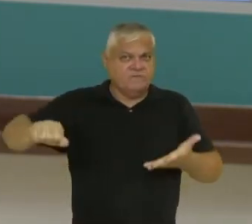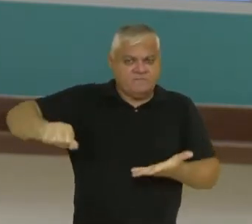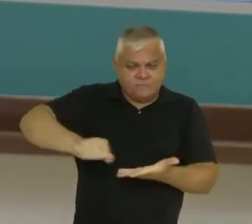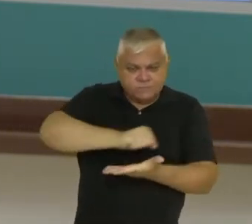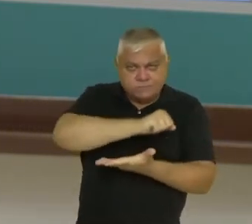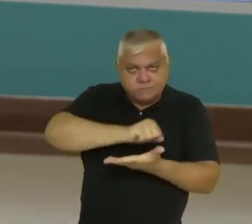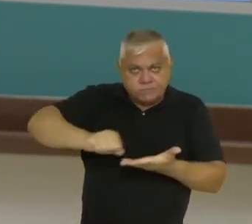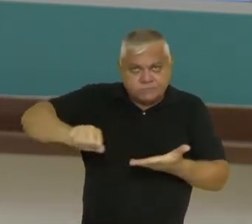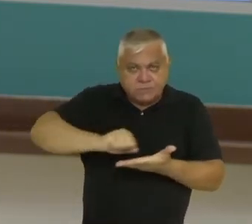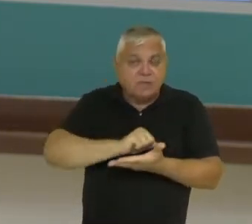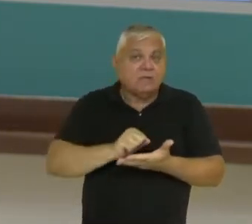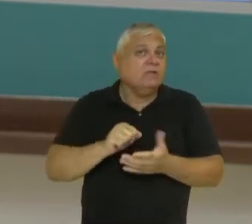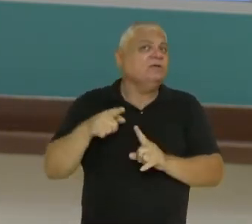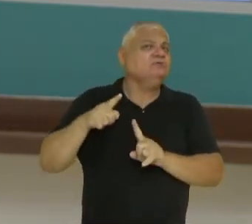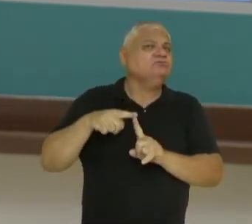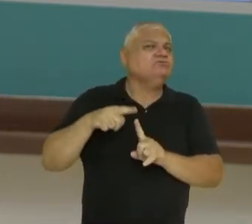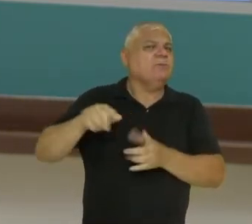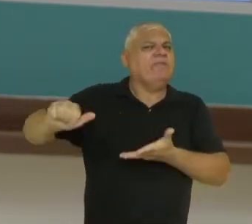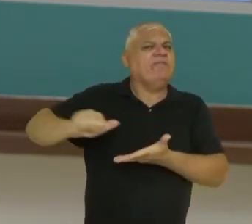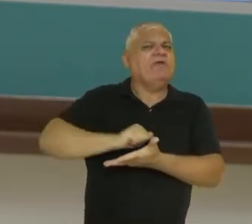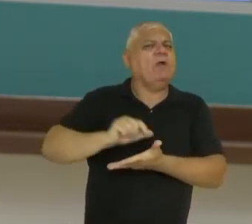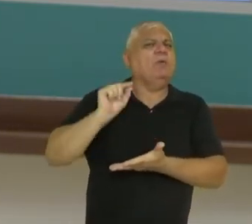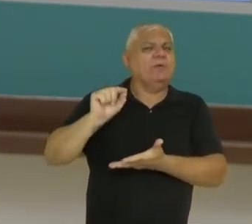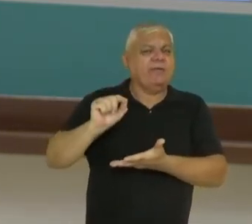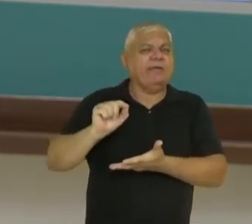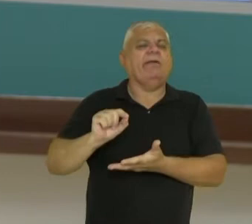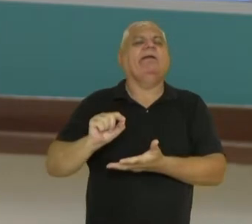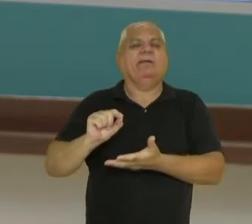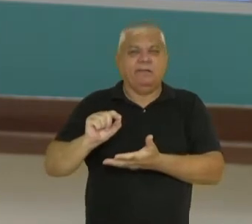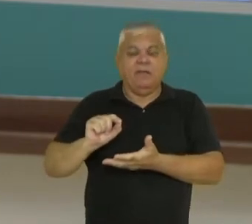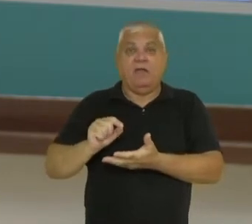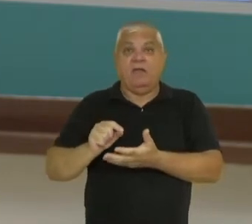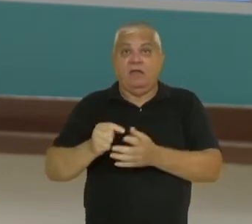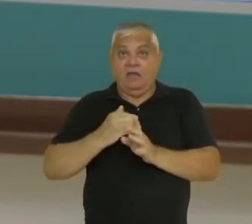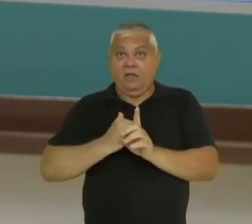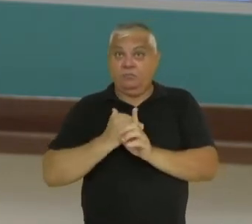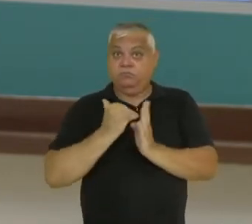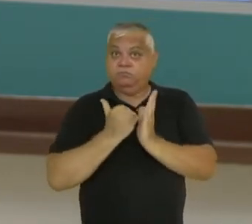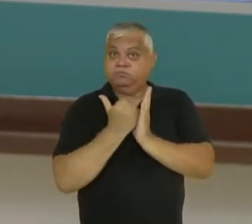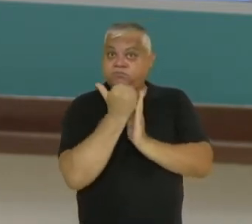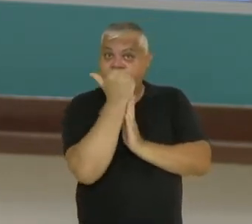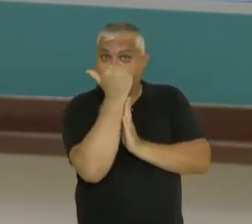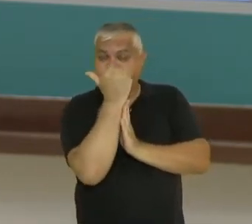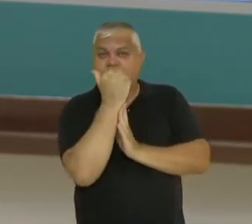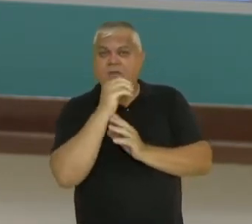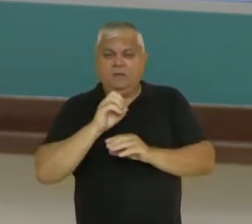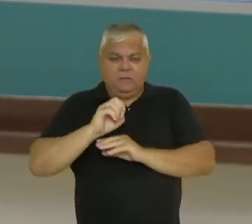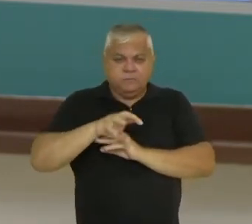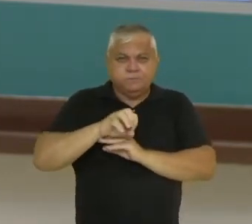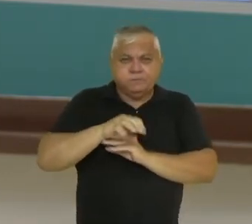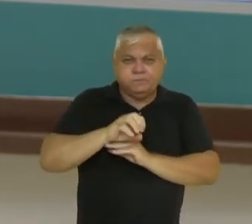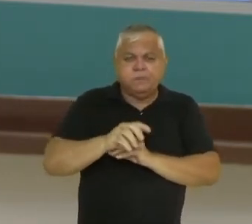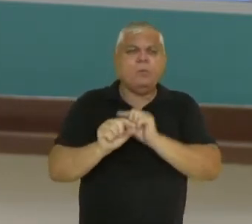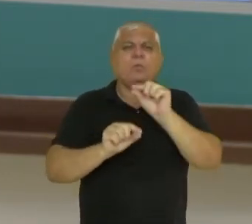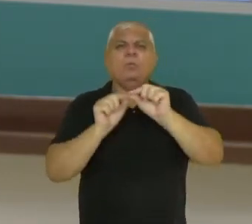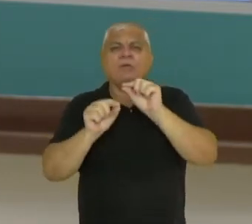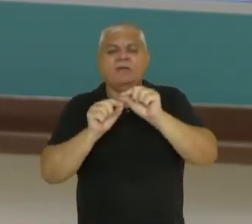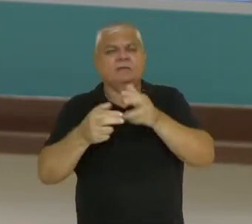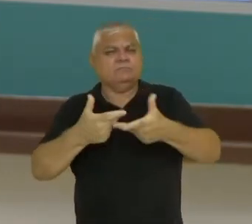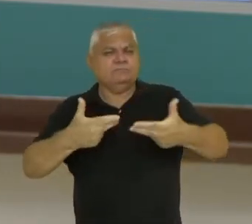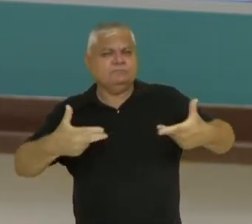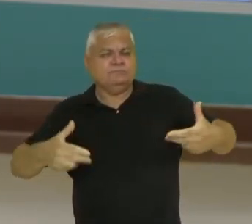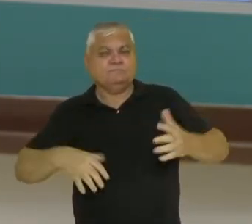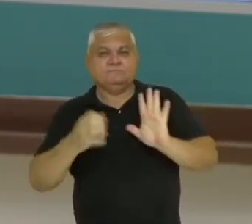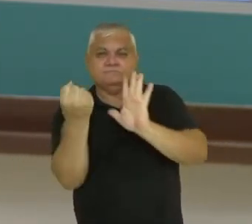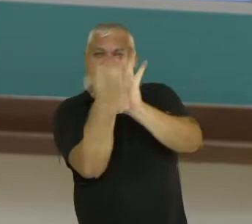que tipo de ferro você deve usar, temperatura alta, com vapor ou sem vapor. Então é importante a gente conhecer o significado dos